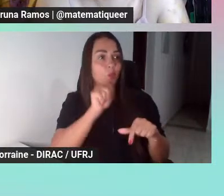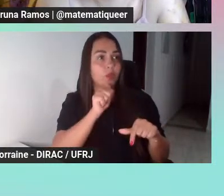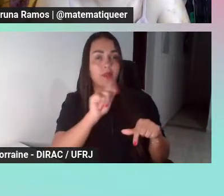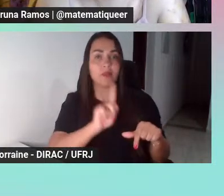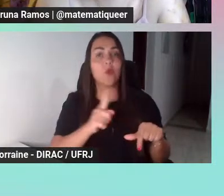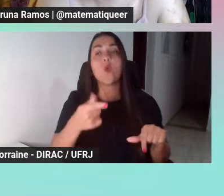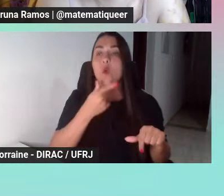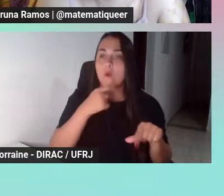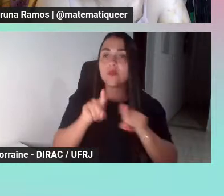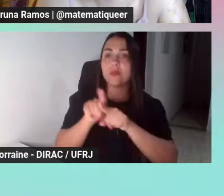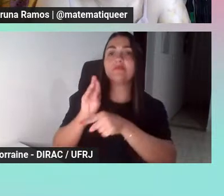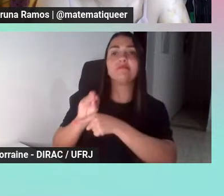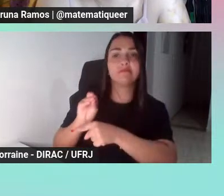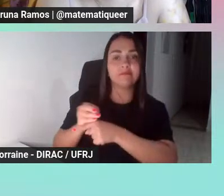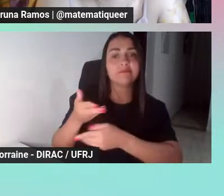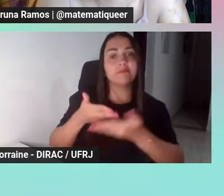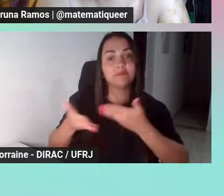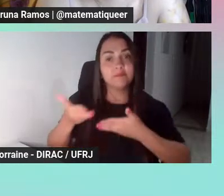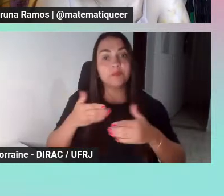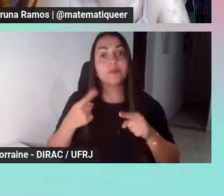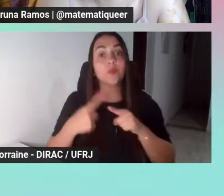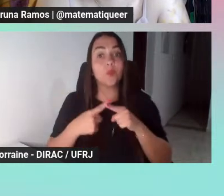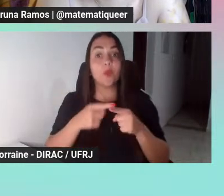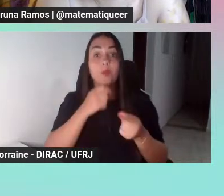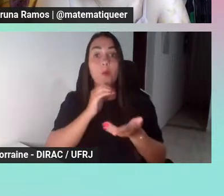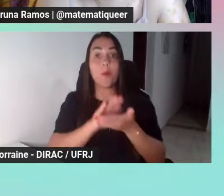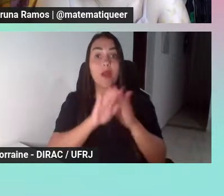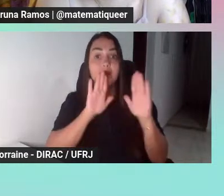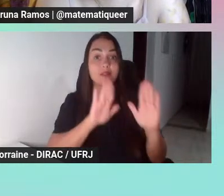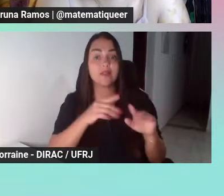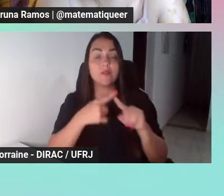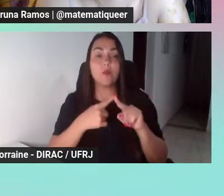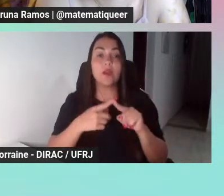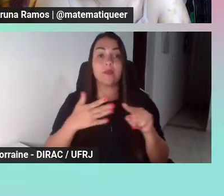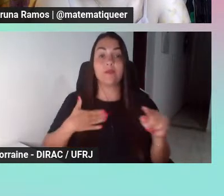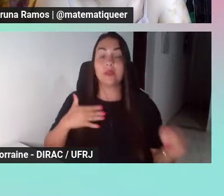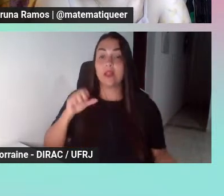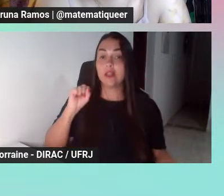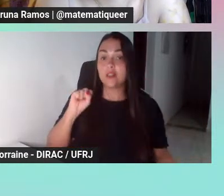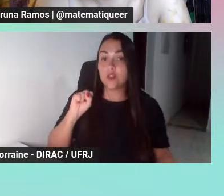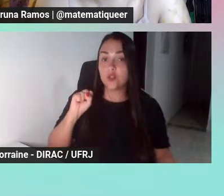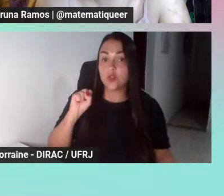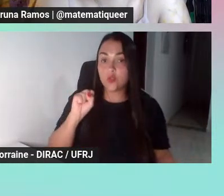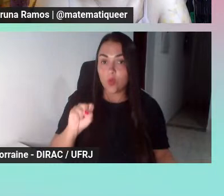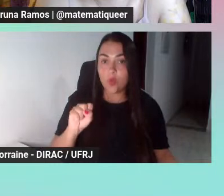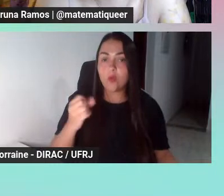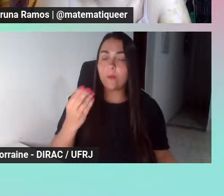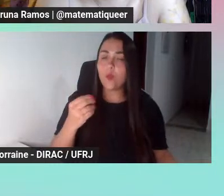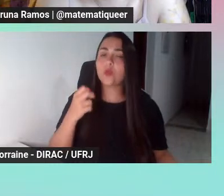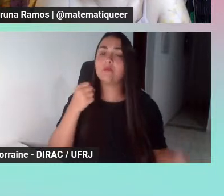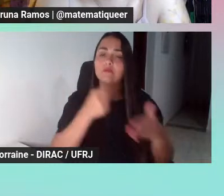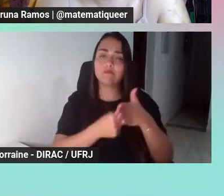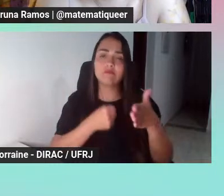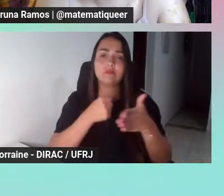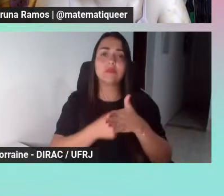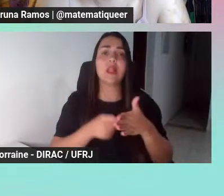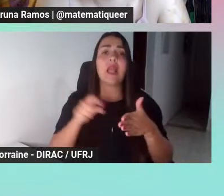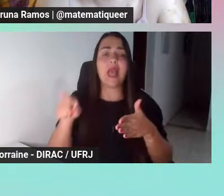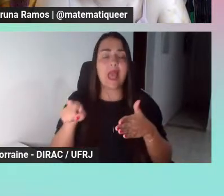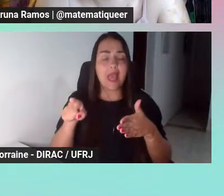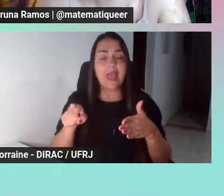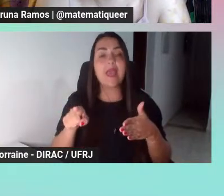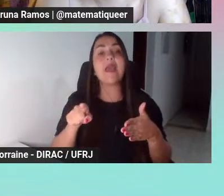meu marido é assim porque a minha sogra foi uma batalhadora. A minha sogra deixou eles, ela assumiu um